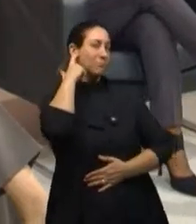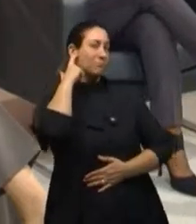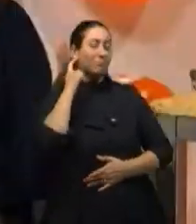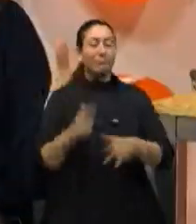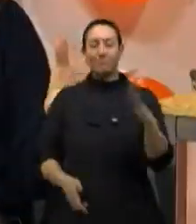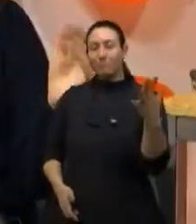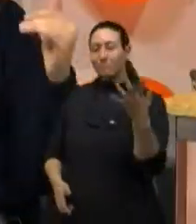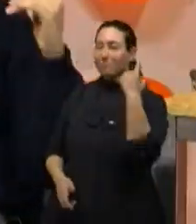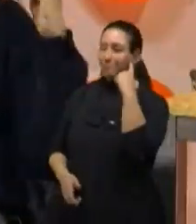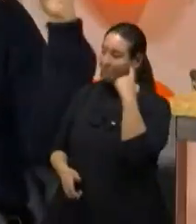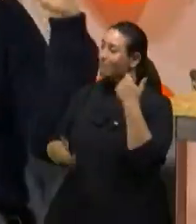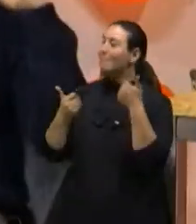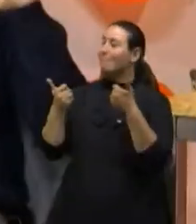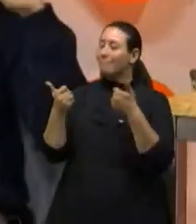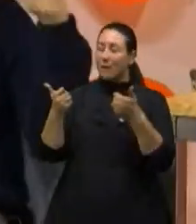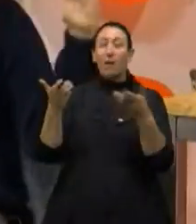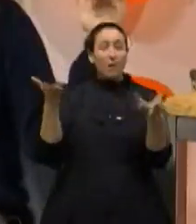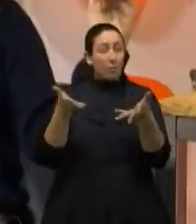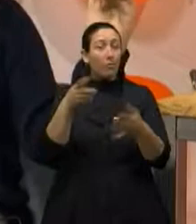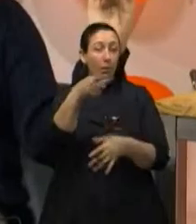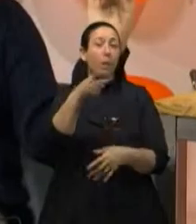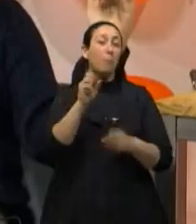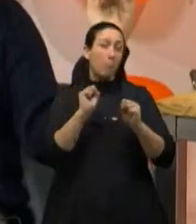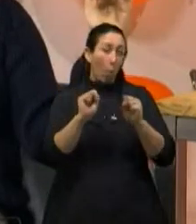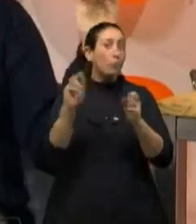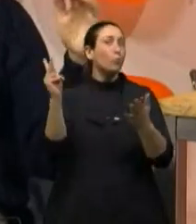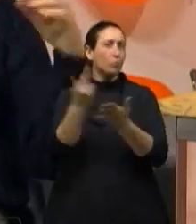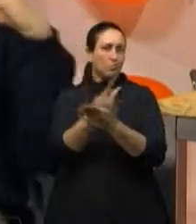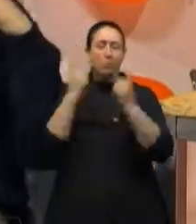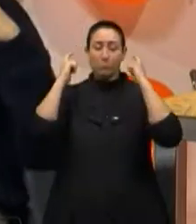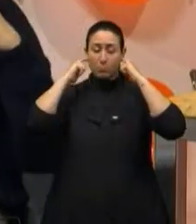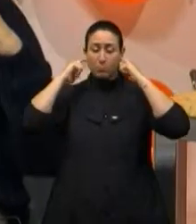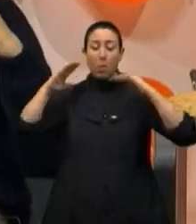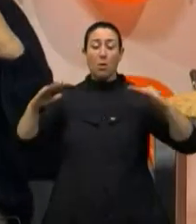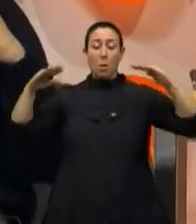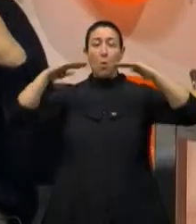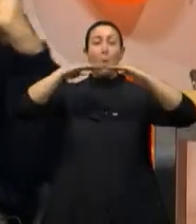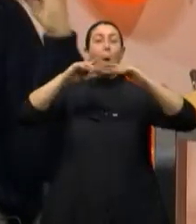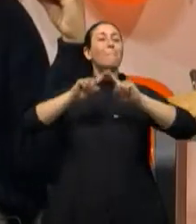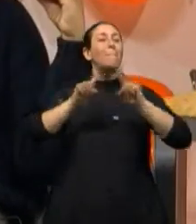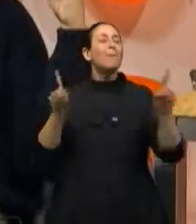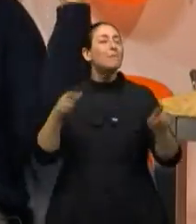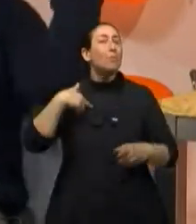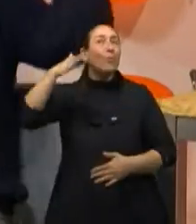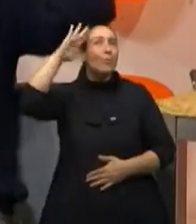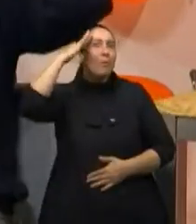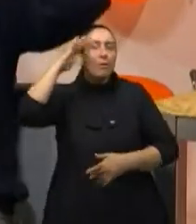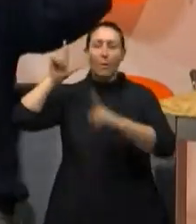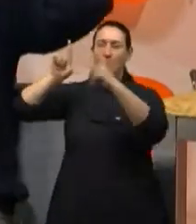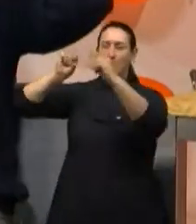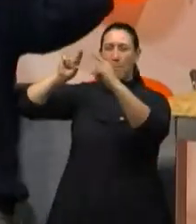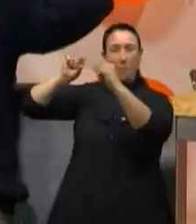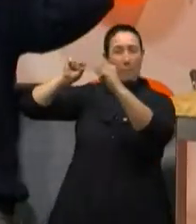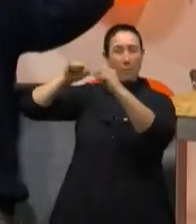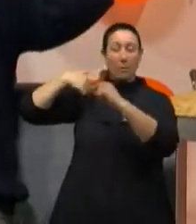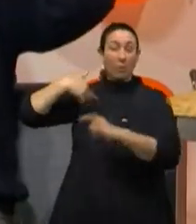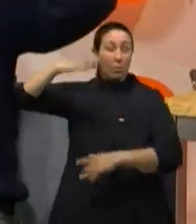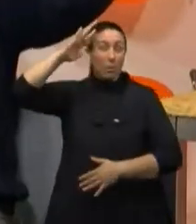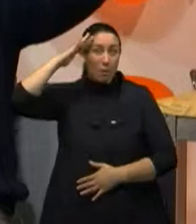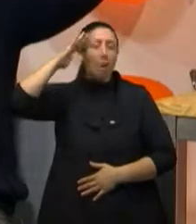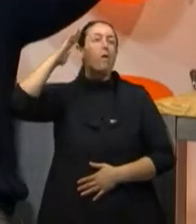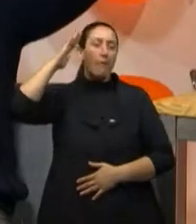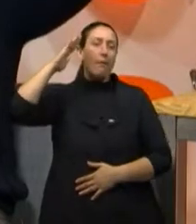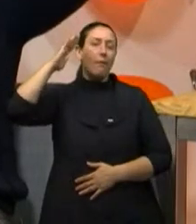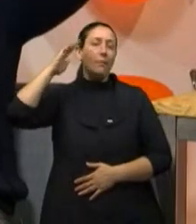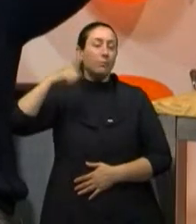mas a a audição pode estar igual nas duas mas o o entendimento da fala por quê Porque a região que entende a fala